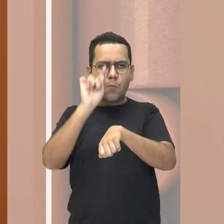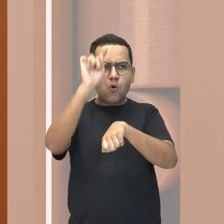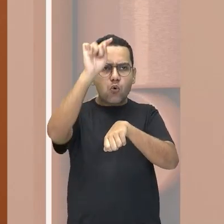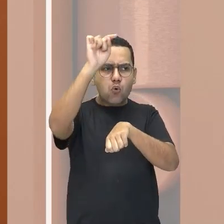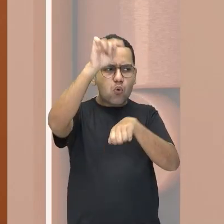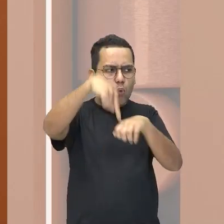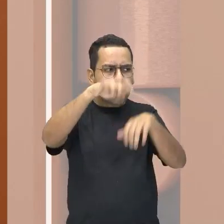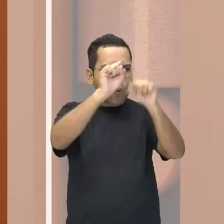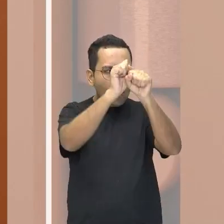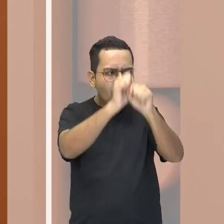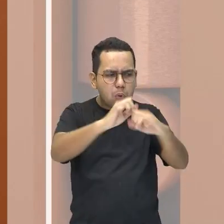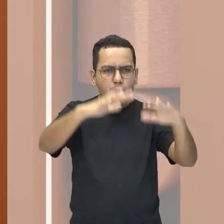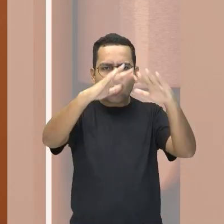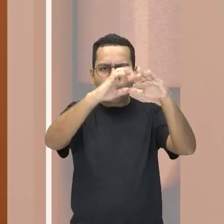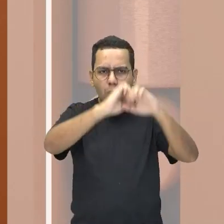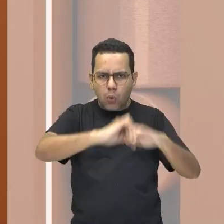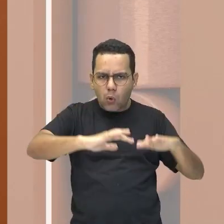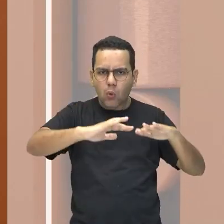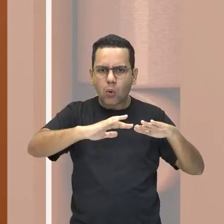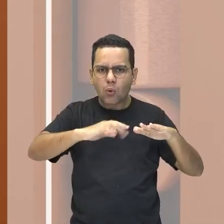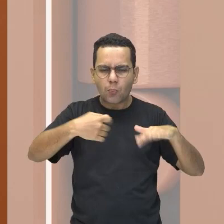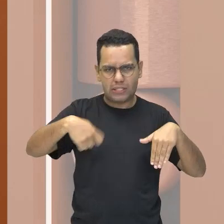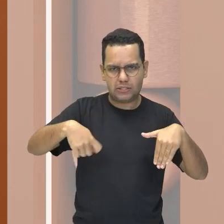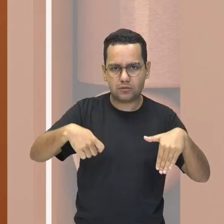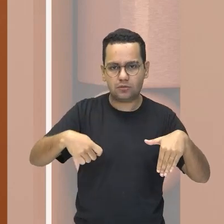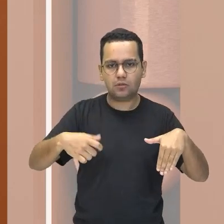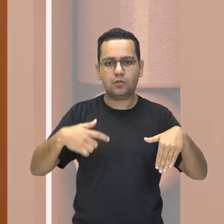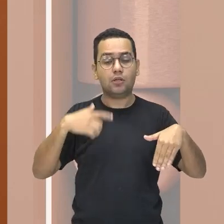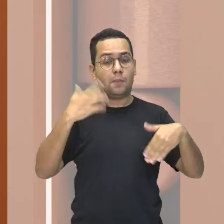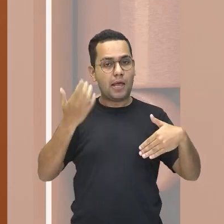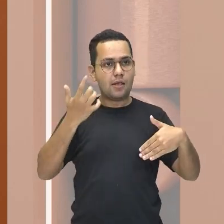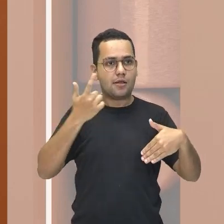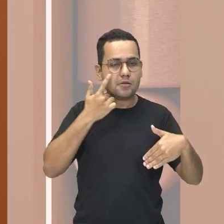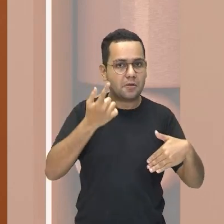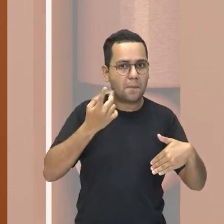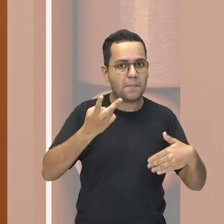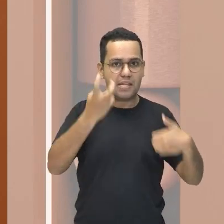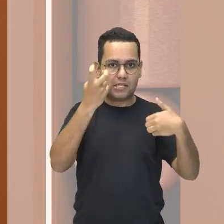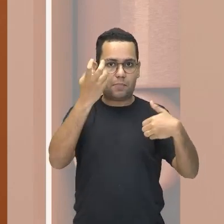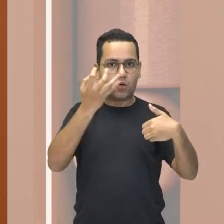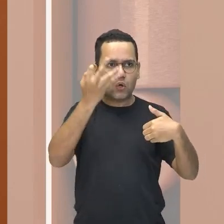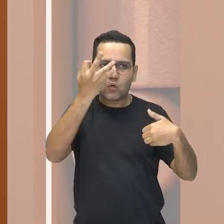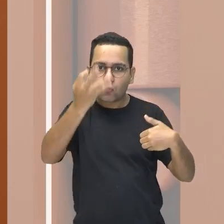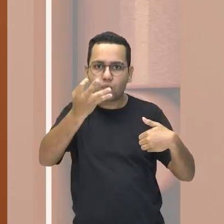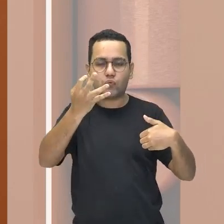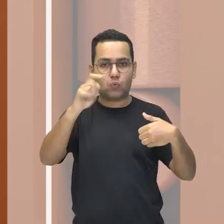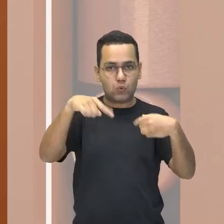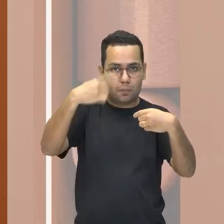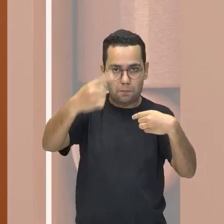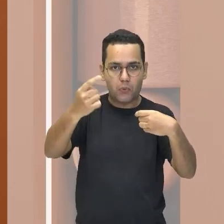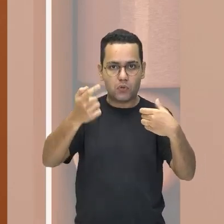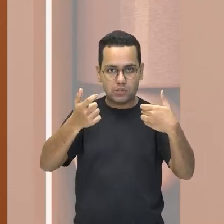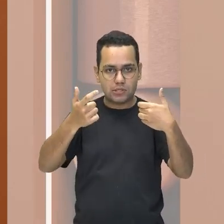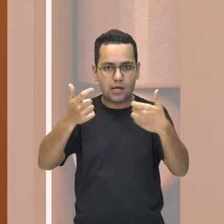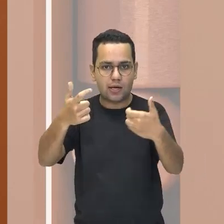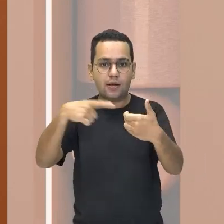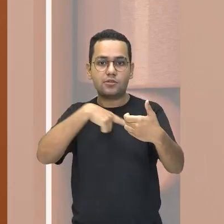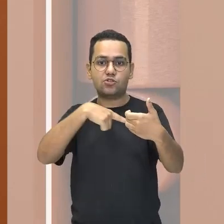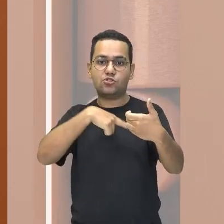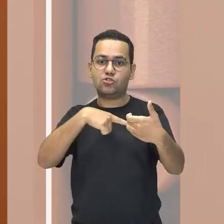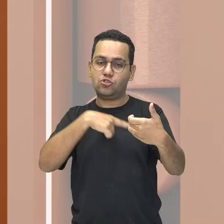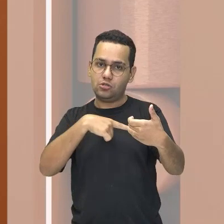justamente porque previam o que aconteceria no pós-guerra, onde poderia haver um eminente conflito